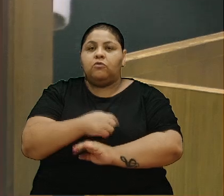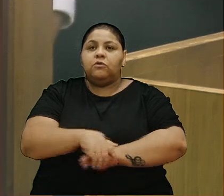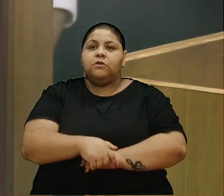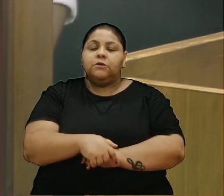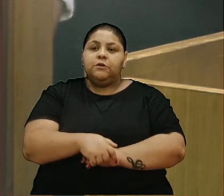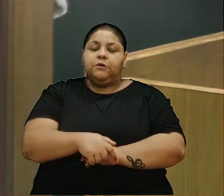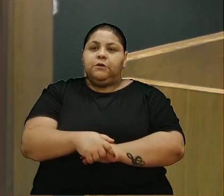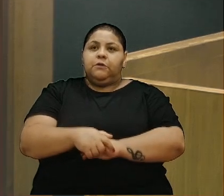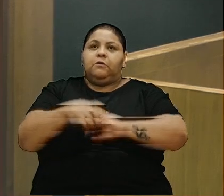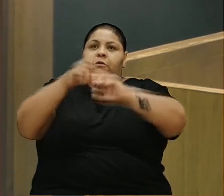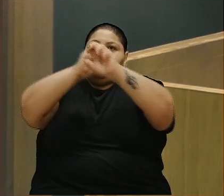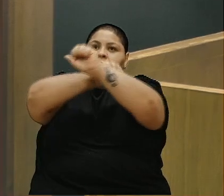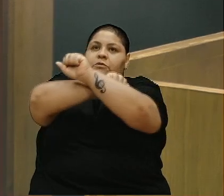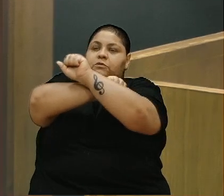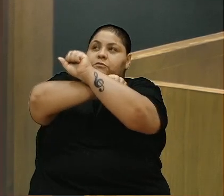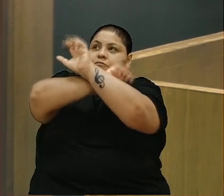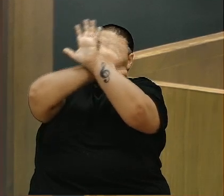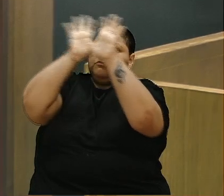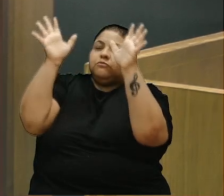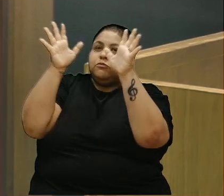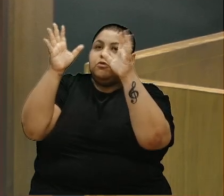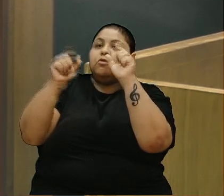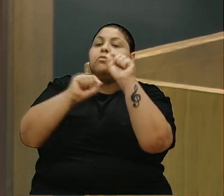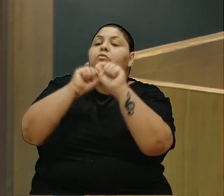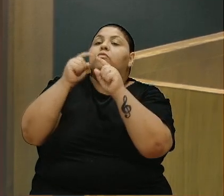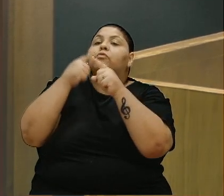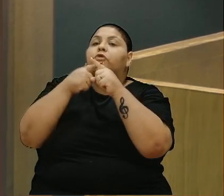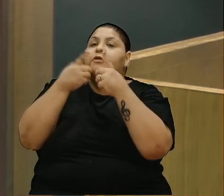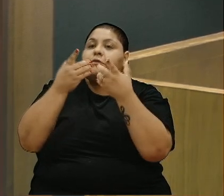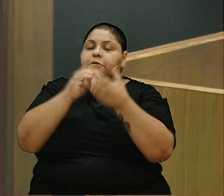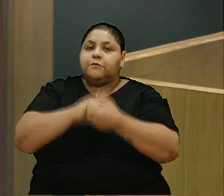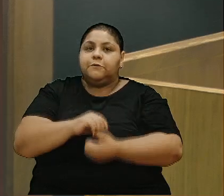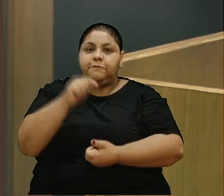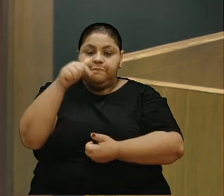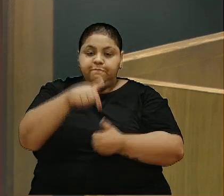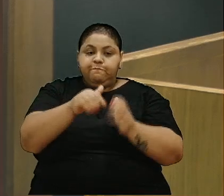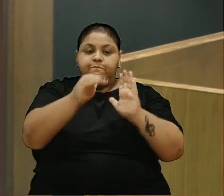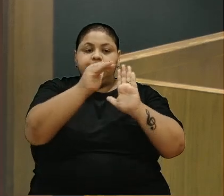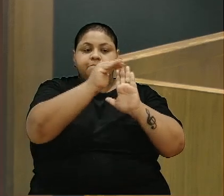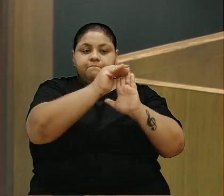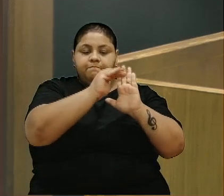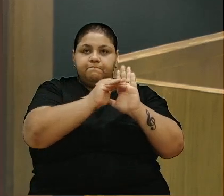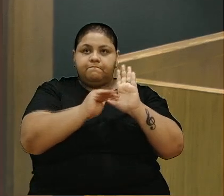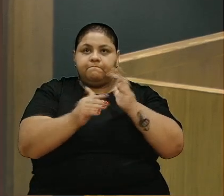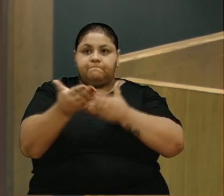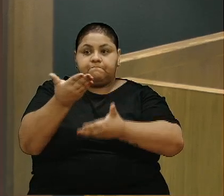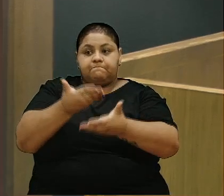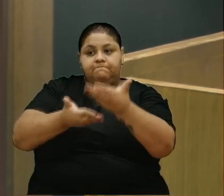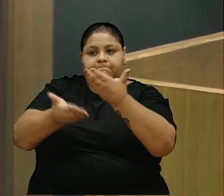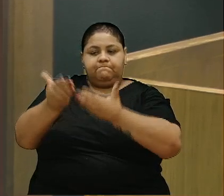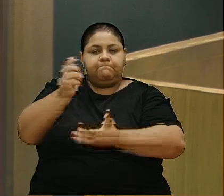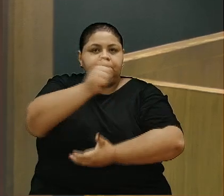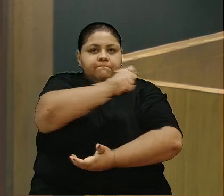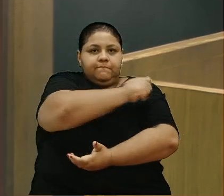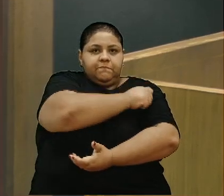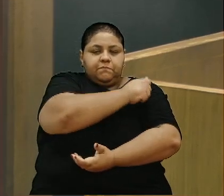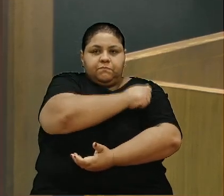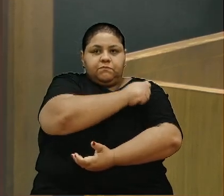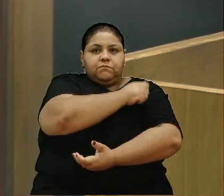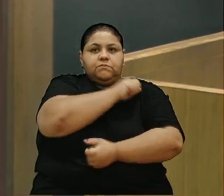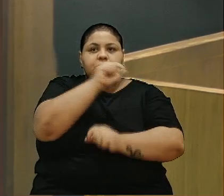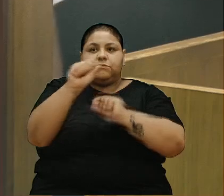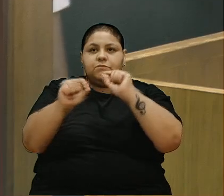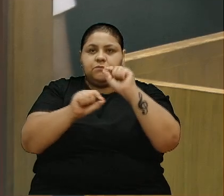ela esclarecesse algumas coisas. Por quê? Este programa vai atender os alunos ali,